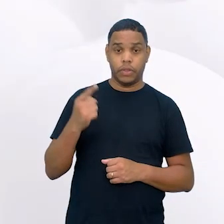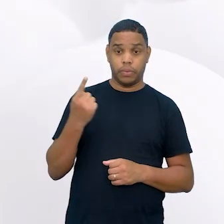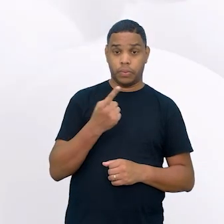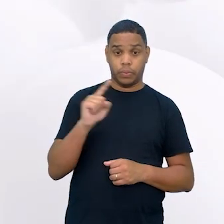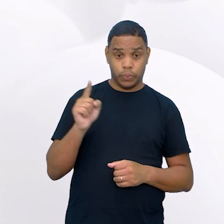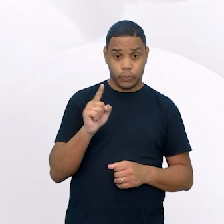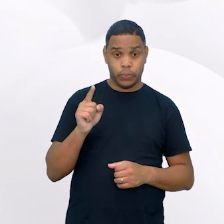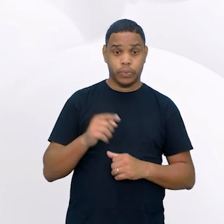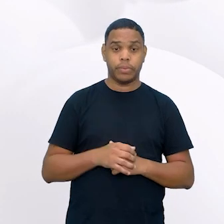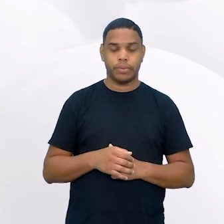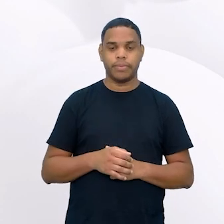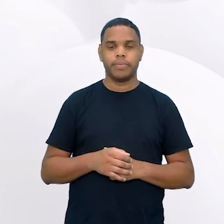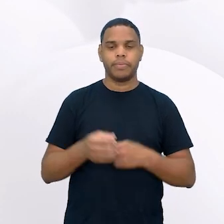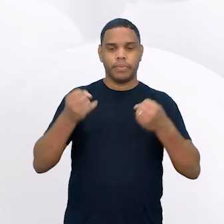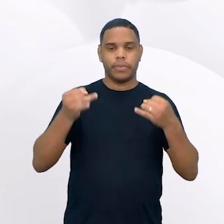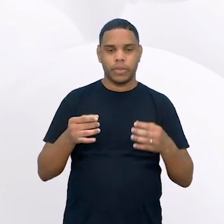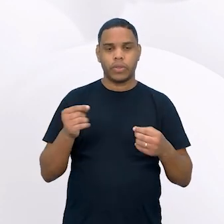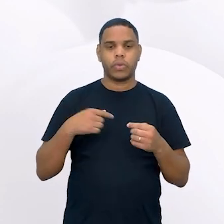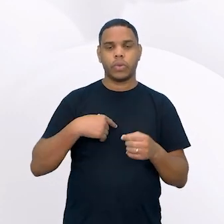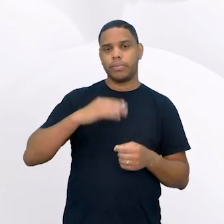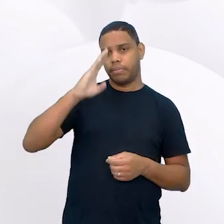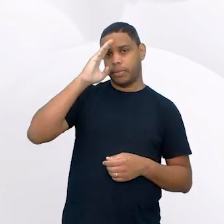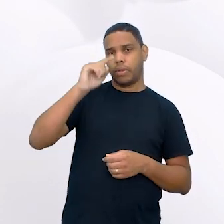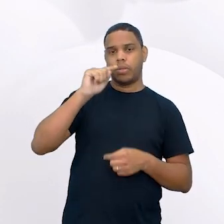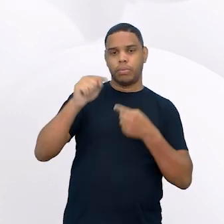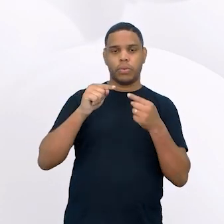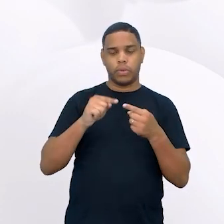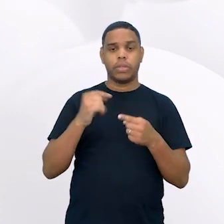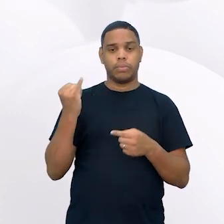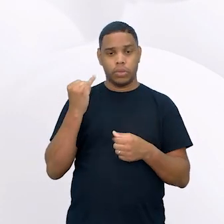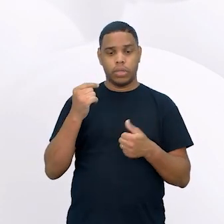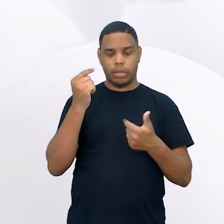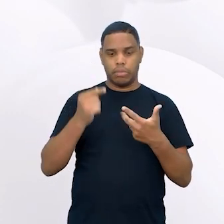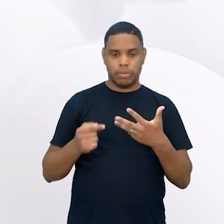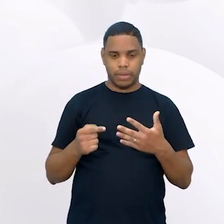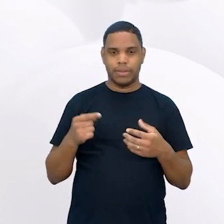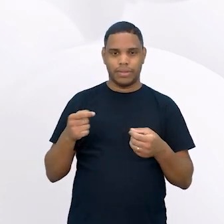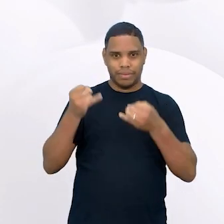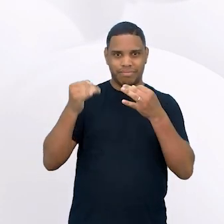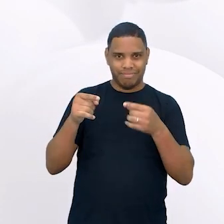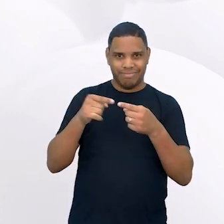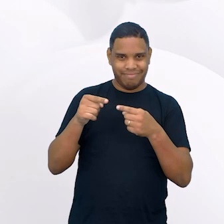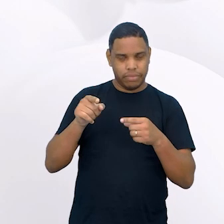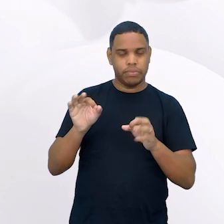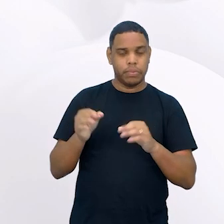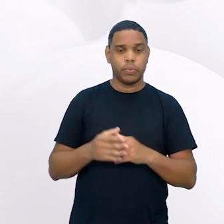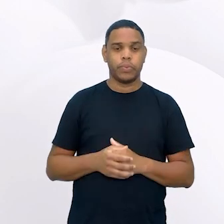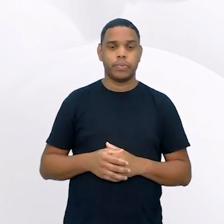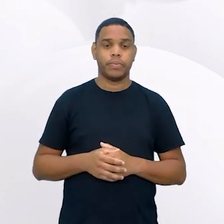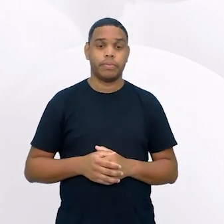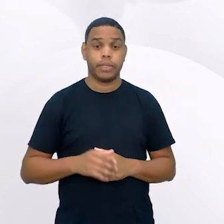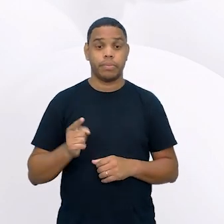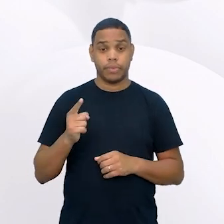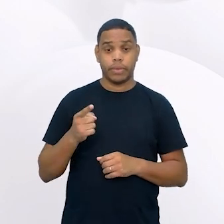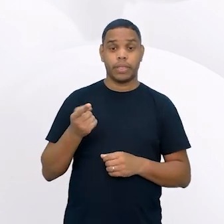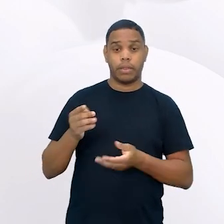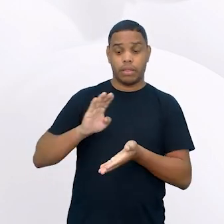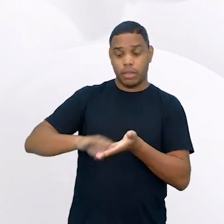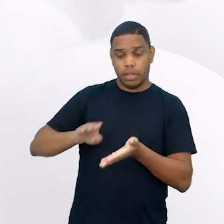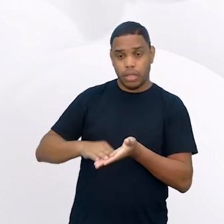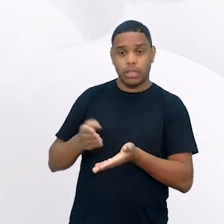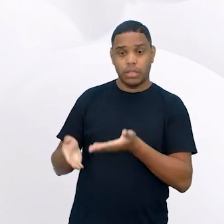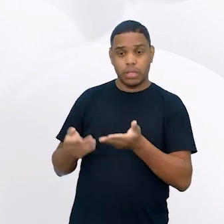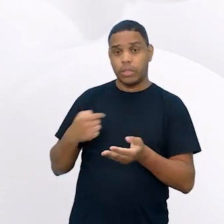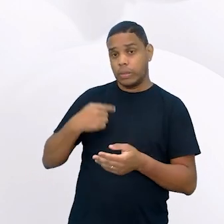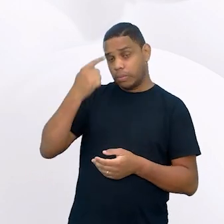eu tinha mencionado aqui quais são os pontos importantes, né, que vai um pouco de encontro ao que você acabou de dizer, que é, primeiro, tratar o desperdício como